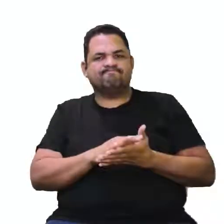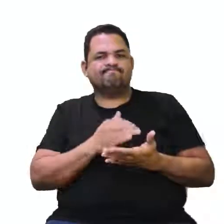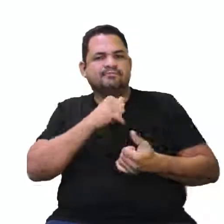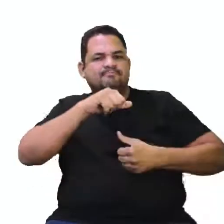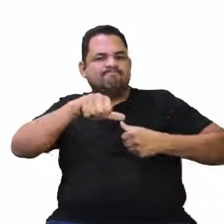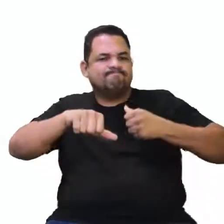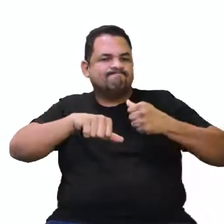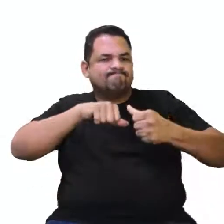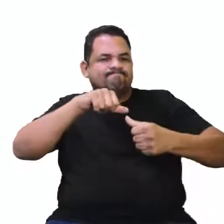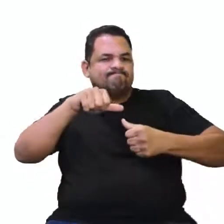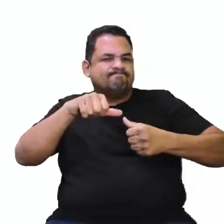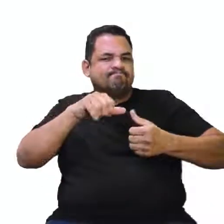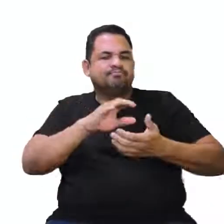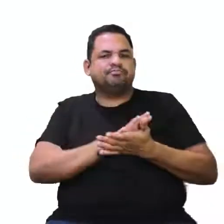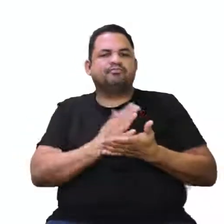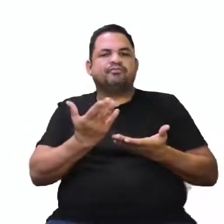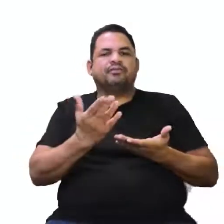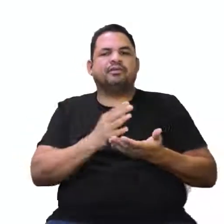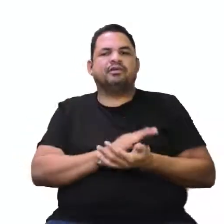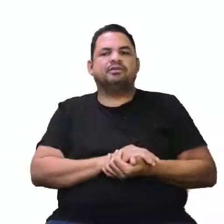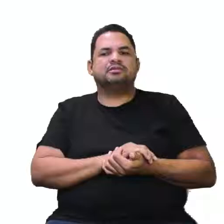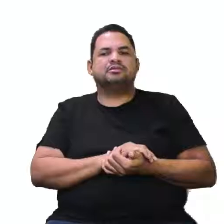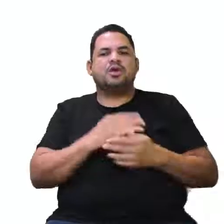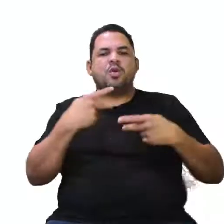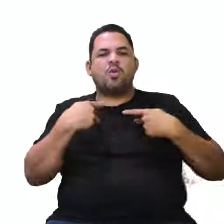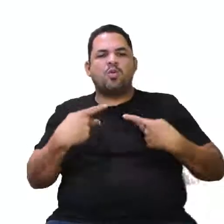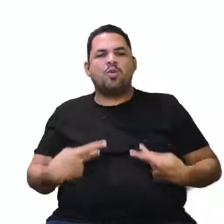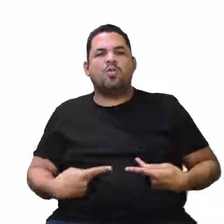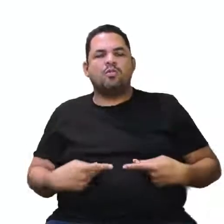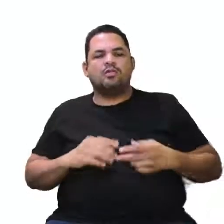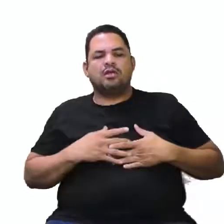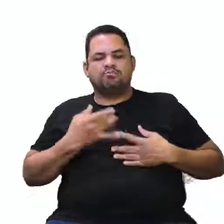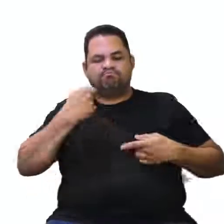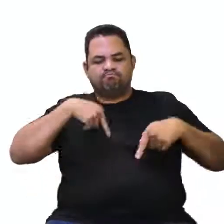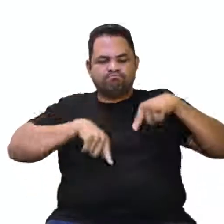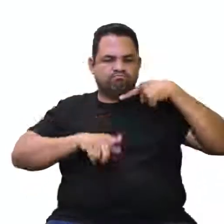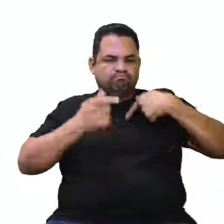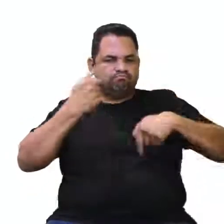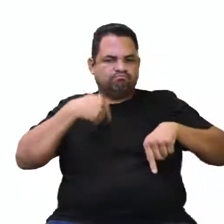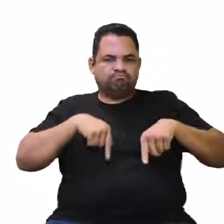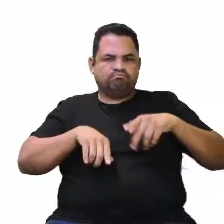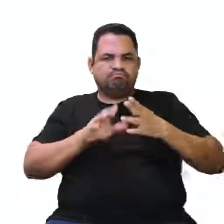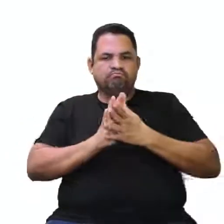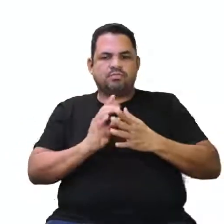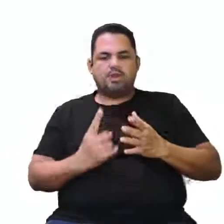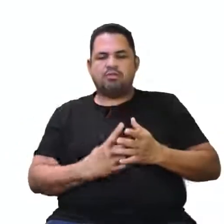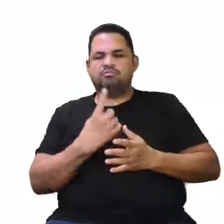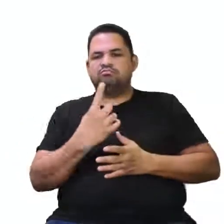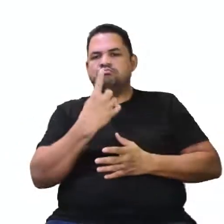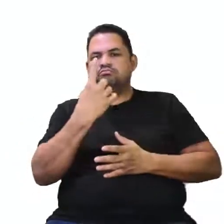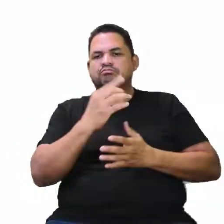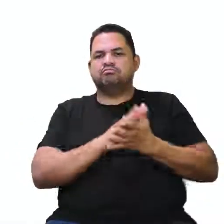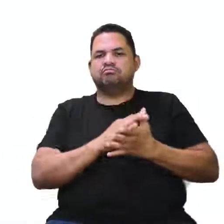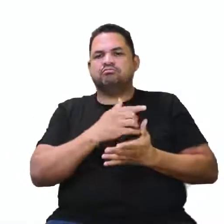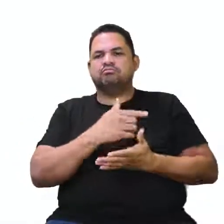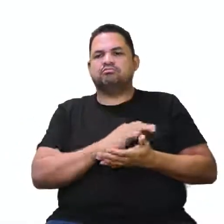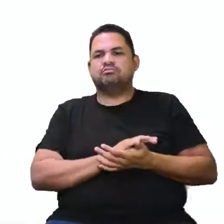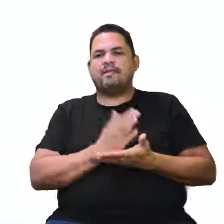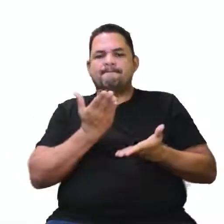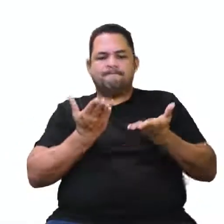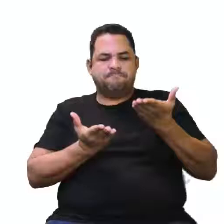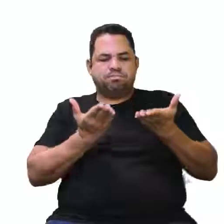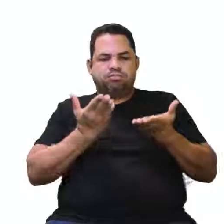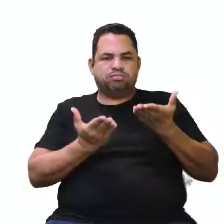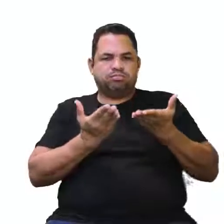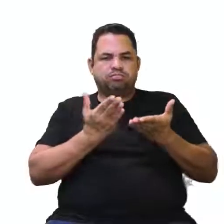intensas modificações, principalmente aí corporais, hormonais, de estatura, né, de